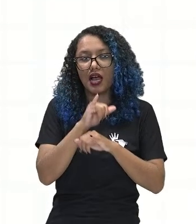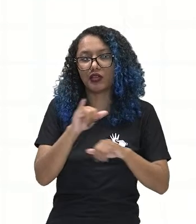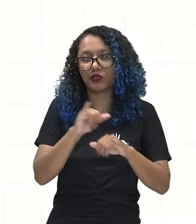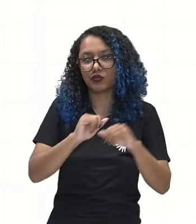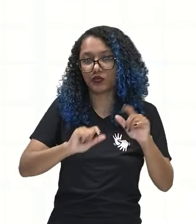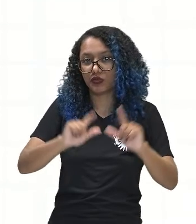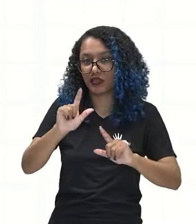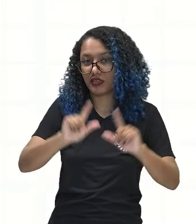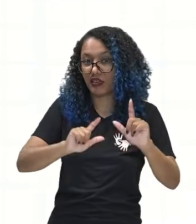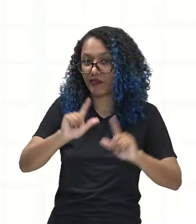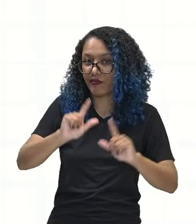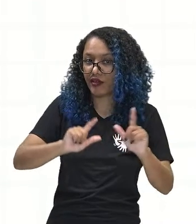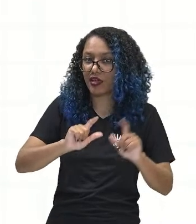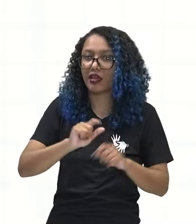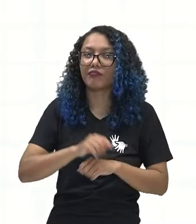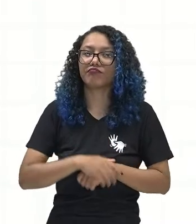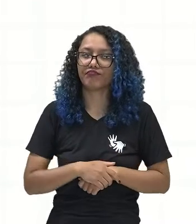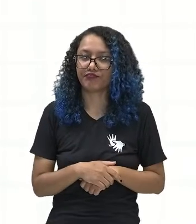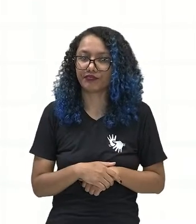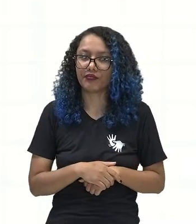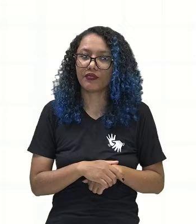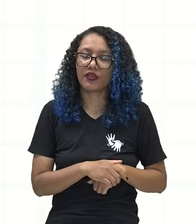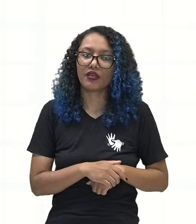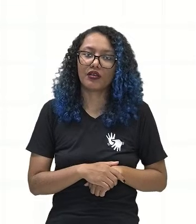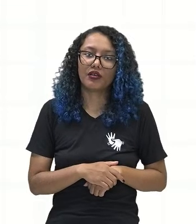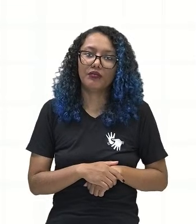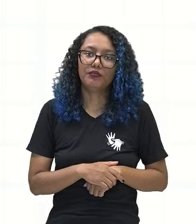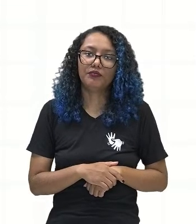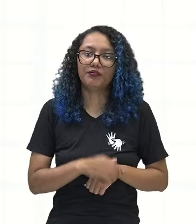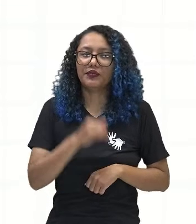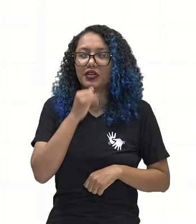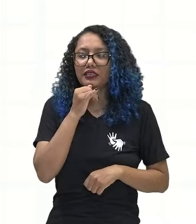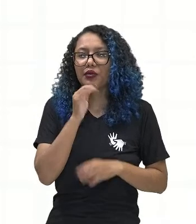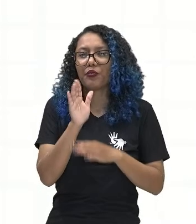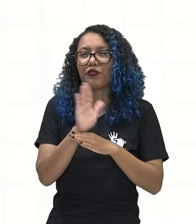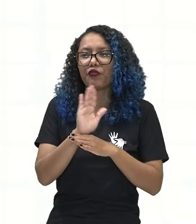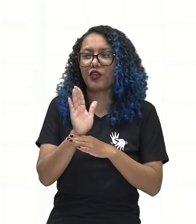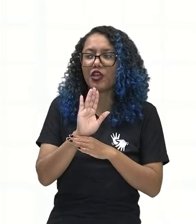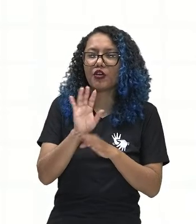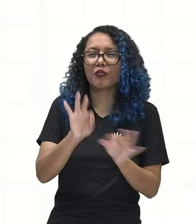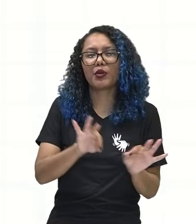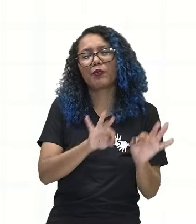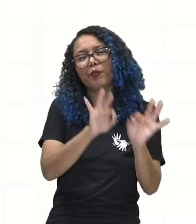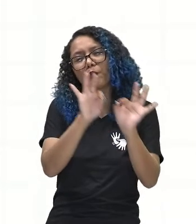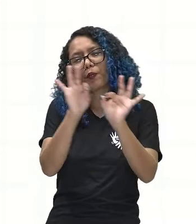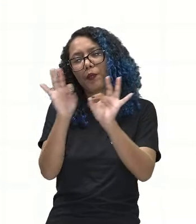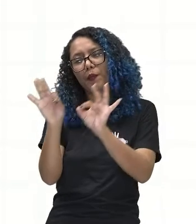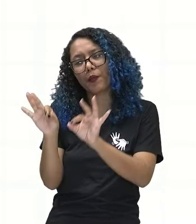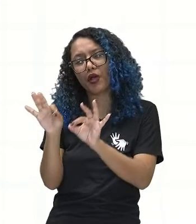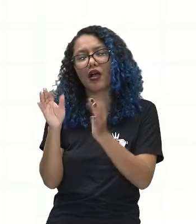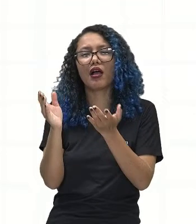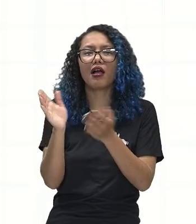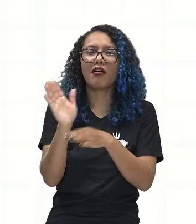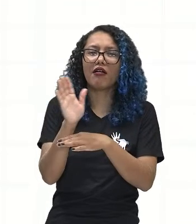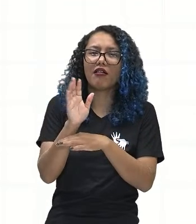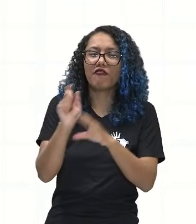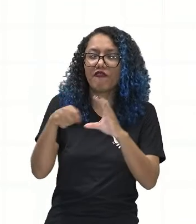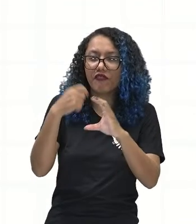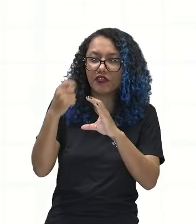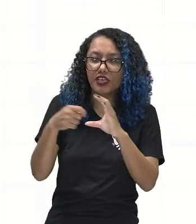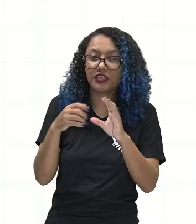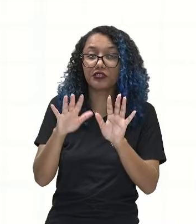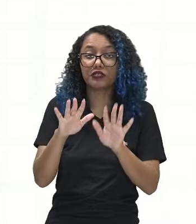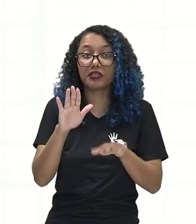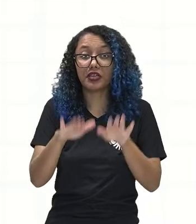Isso aqui que ela utiliza para convencer você, né? Você está assistindo seu filme, está assistindo um determinado vídeo e, de